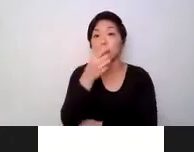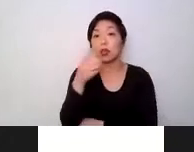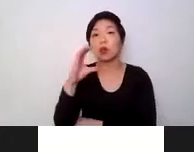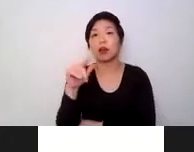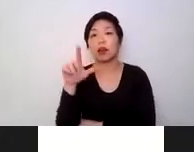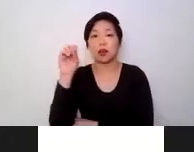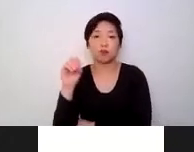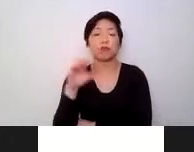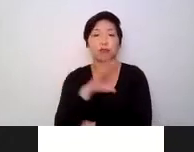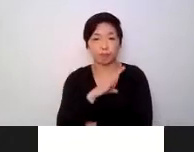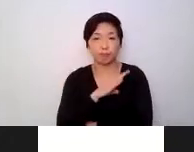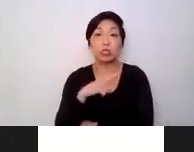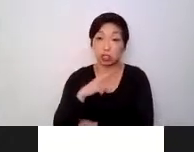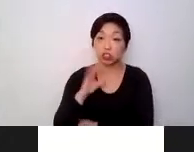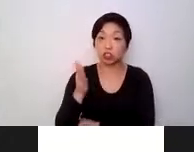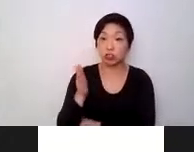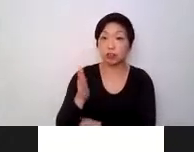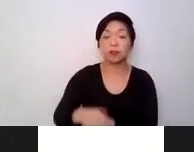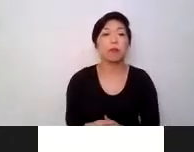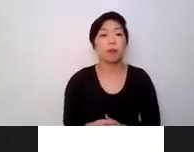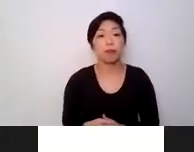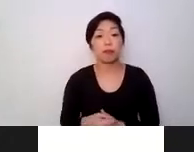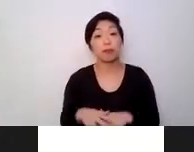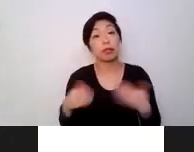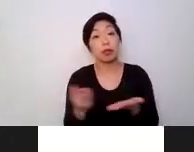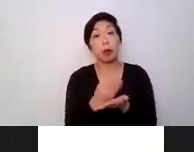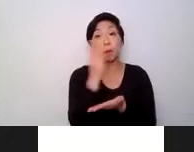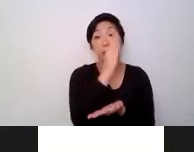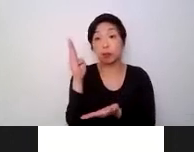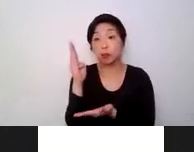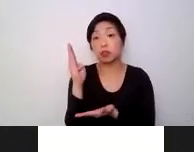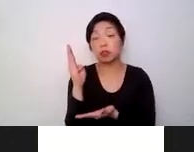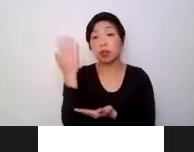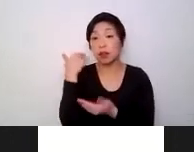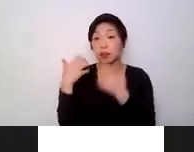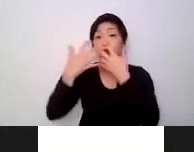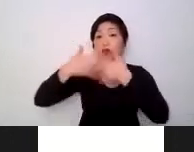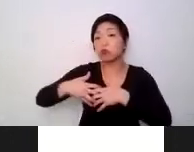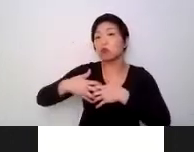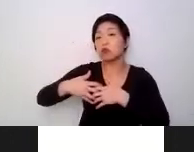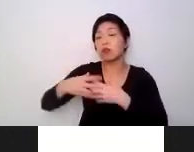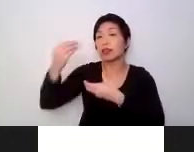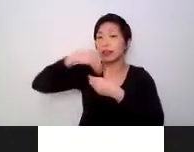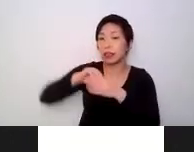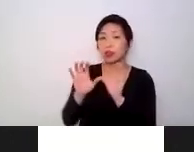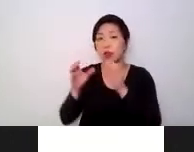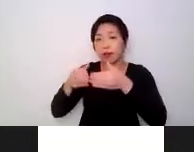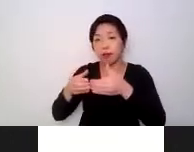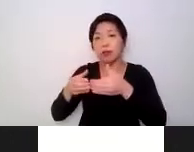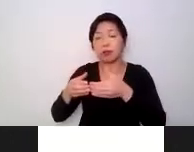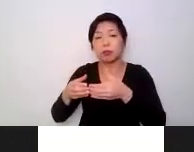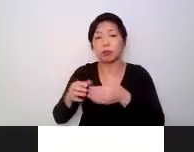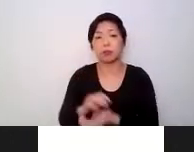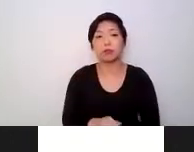E a biblioteca, no sentido de que ela funcionou ali no prédio do lado da Câmara, o seu acervo foi crescendo de uma